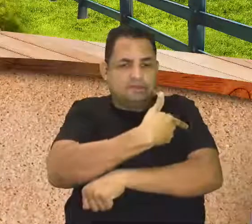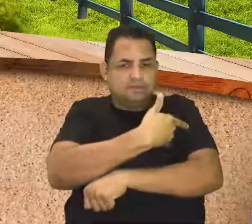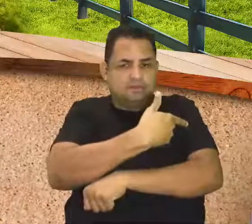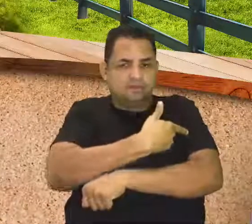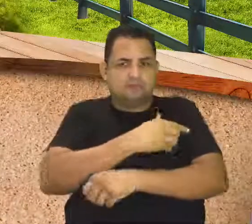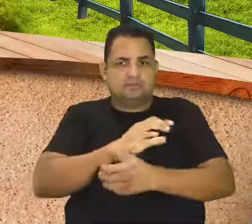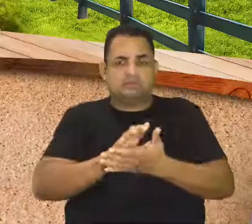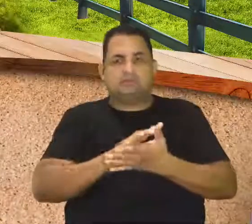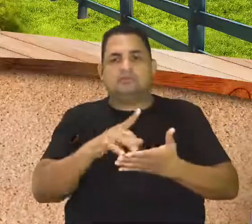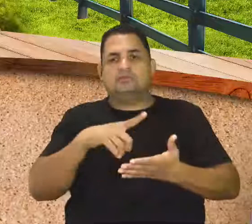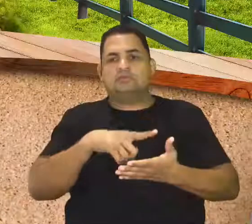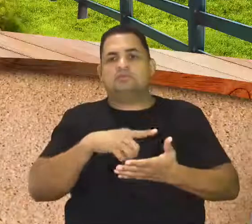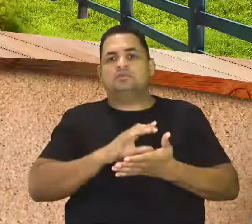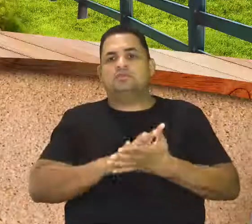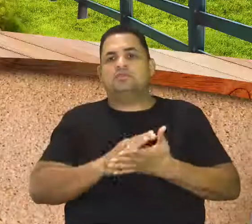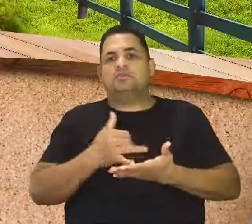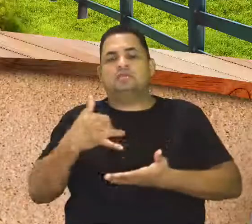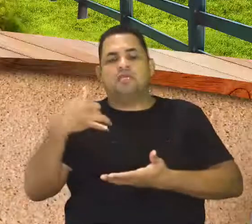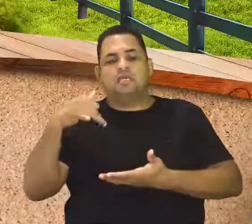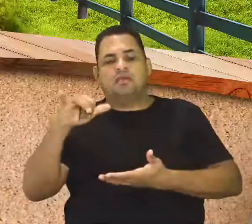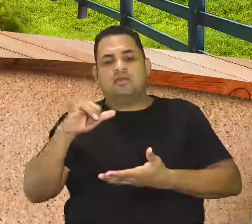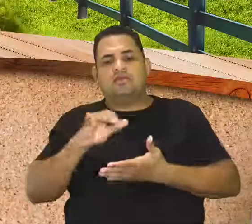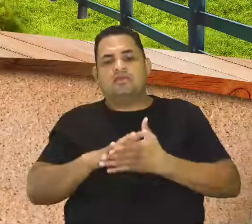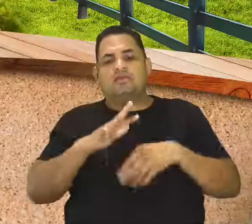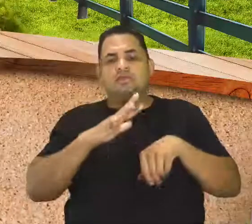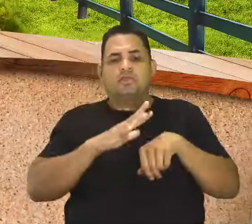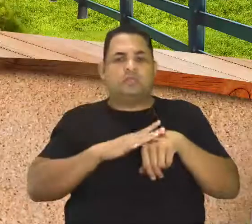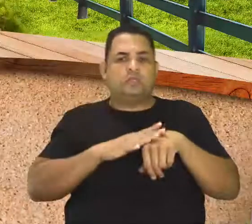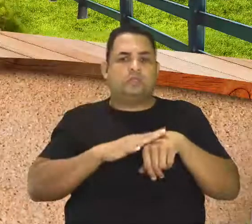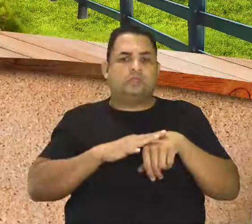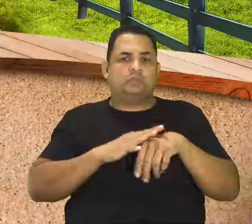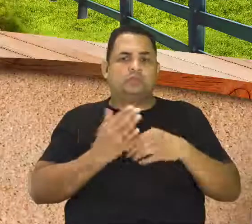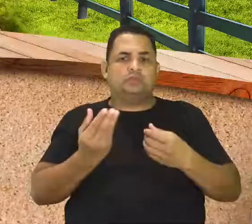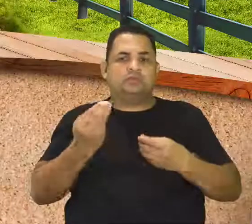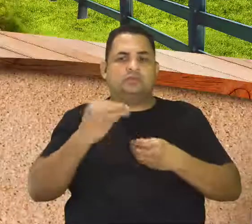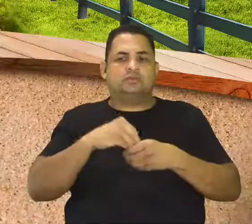uma profilaxia dentro do sistema de